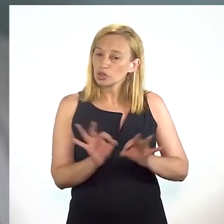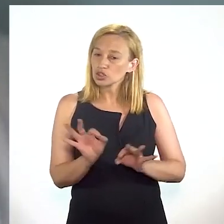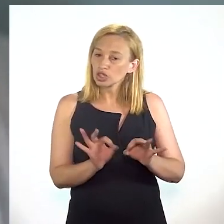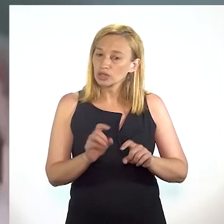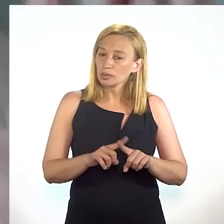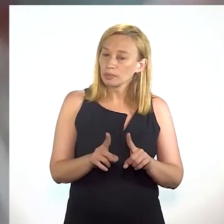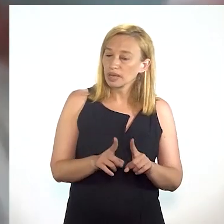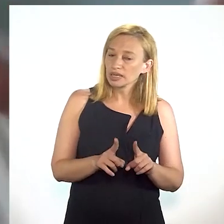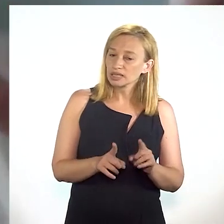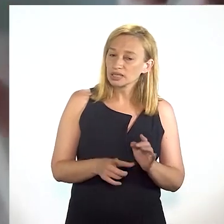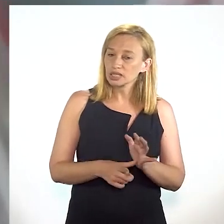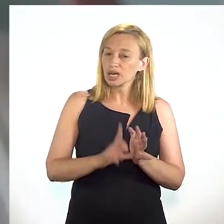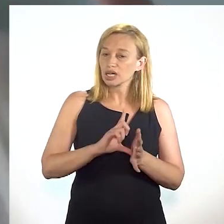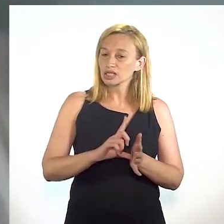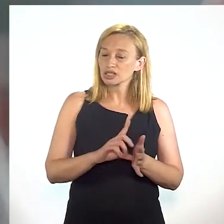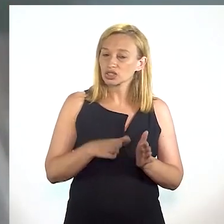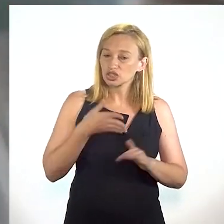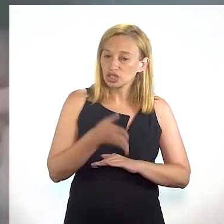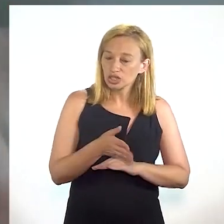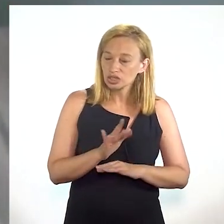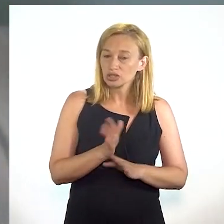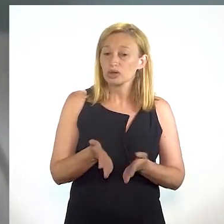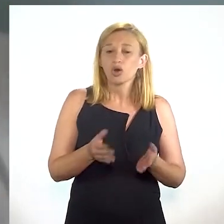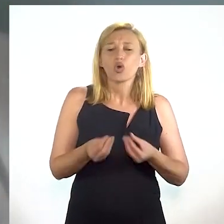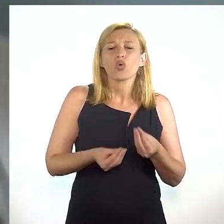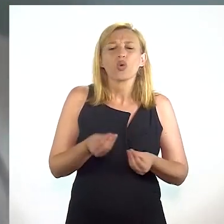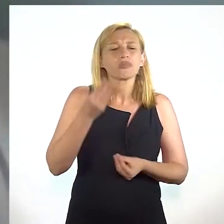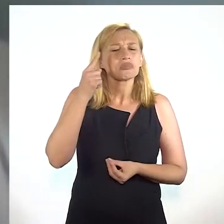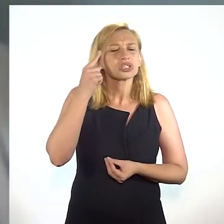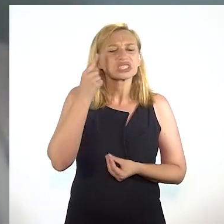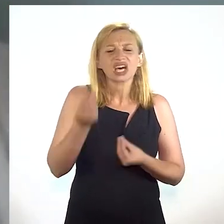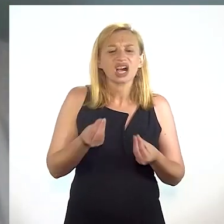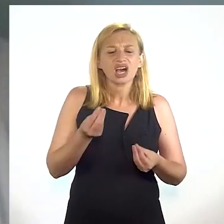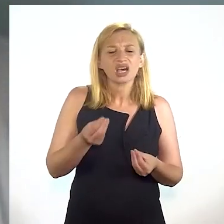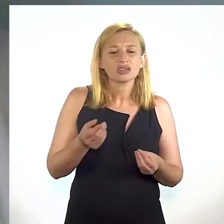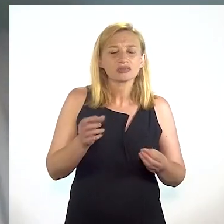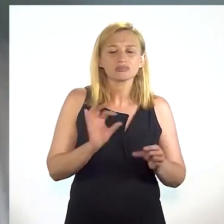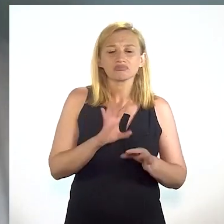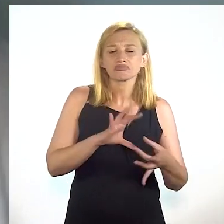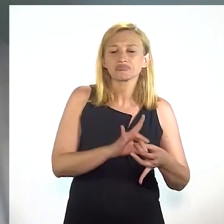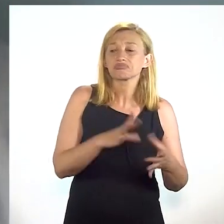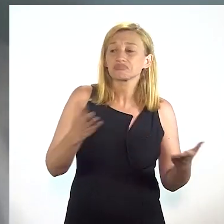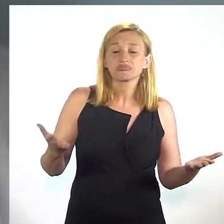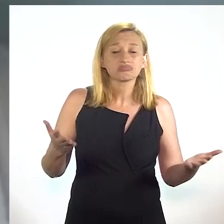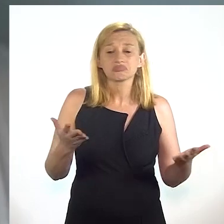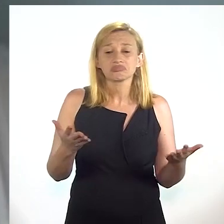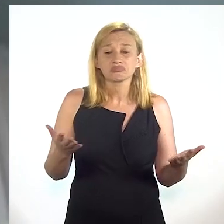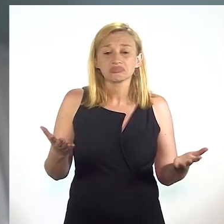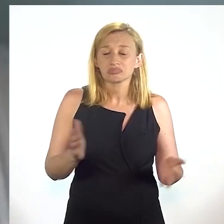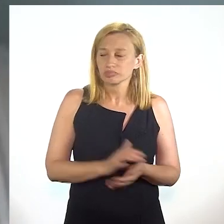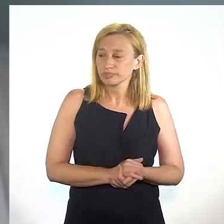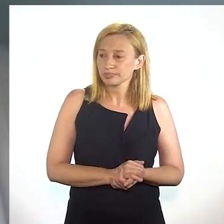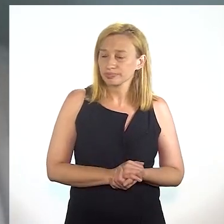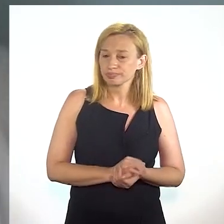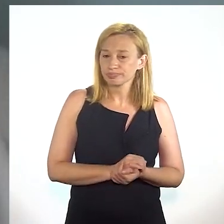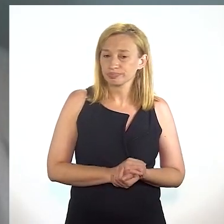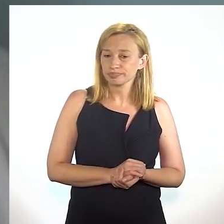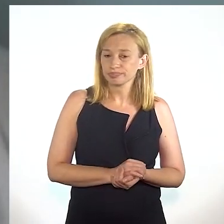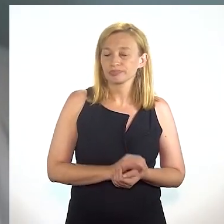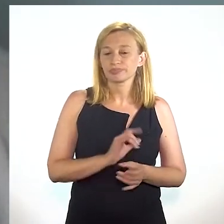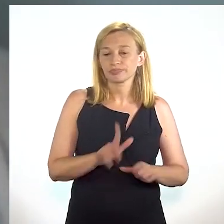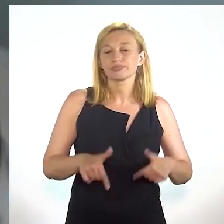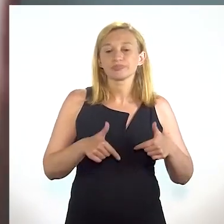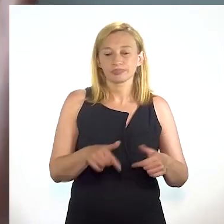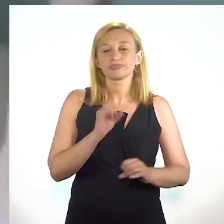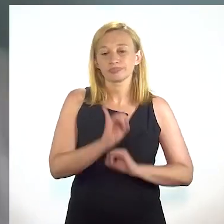era um projeto, mas que se antecipou. Como é que foi isso e como é que vocês estão pensando também essa questão das conexões,